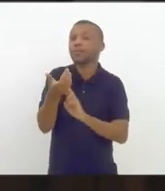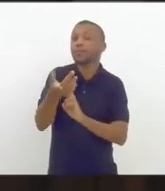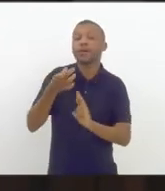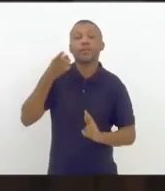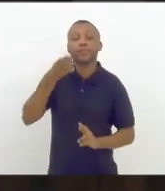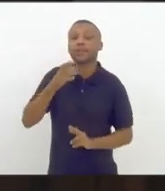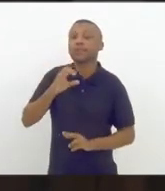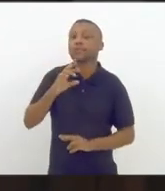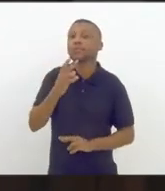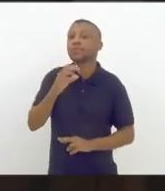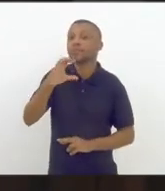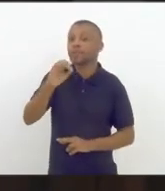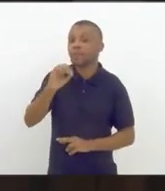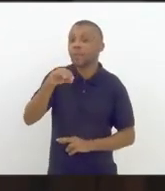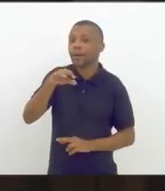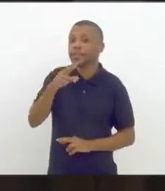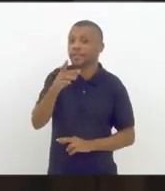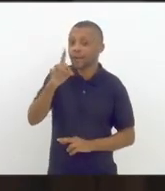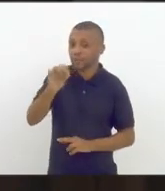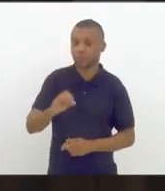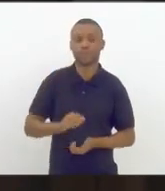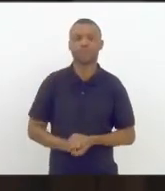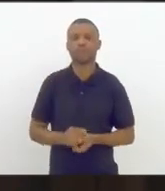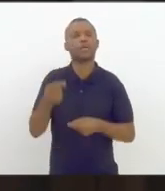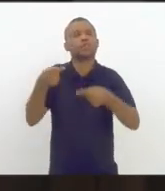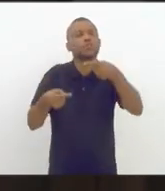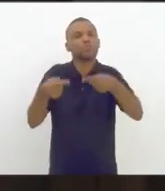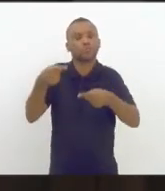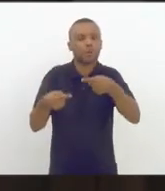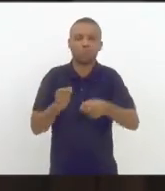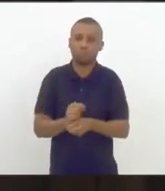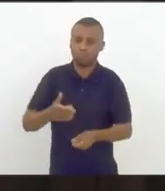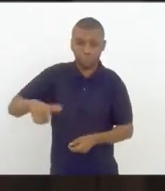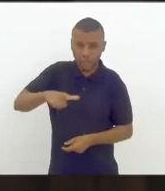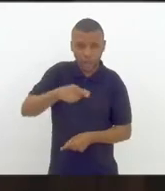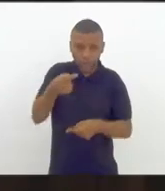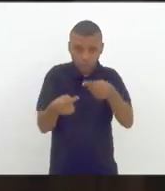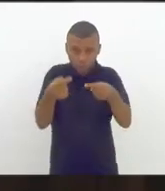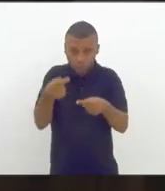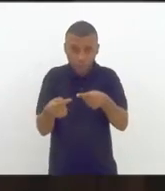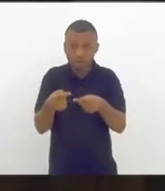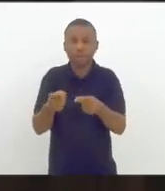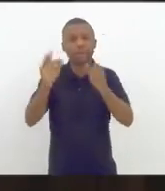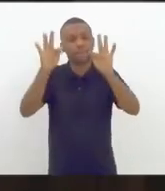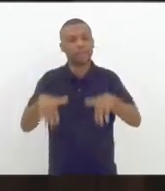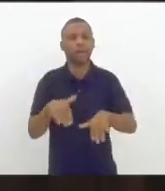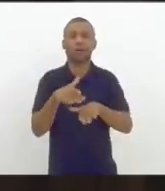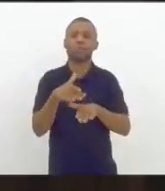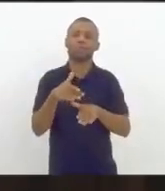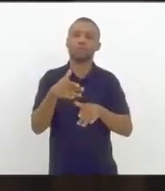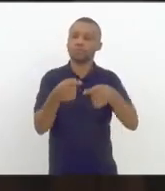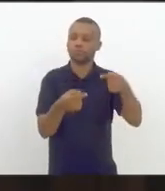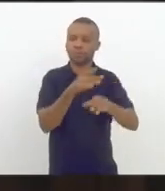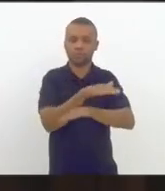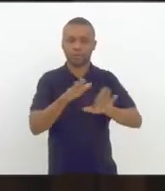Machado. Em discussão. Não havendo quem queira discutir, encerrada a discussão.